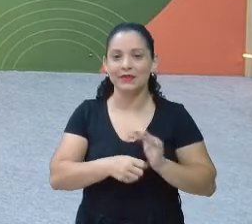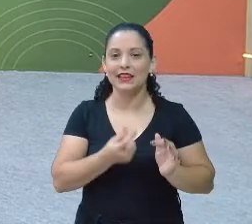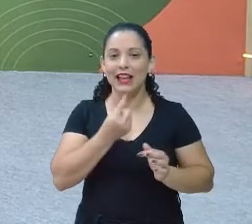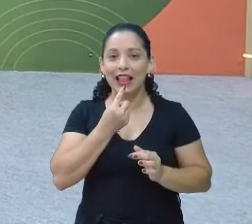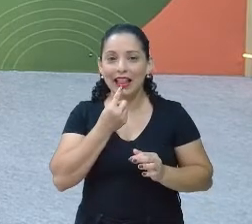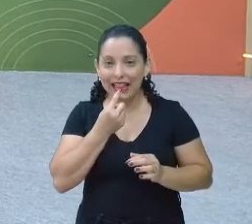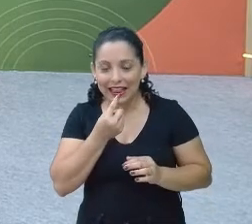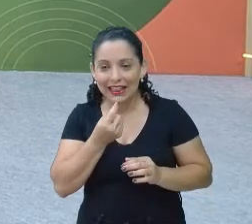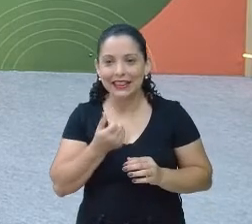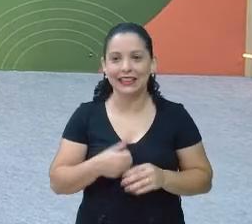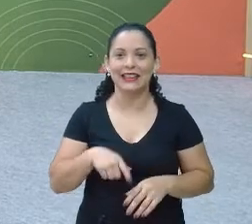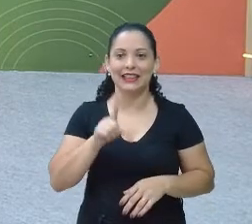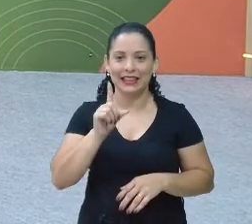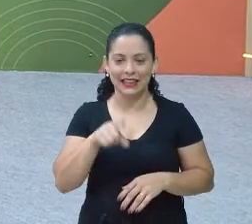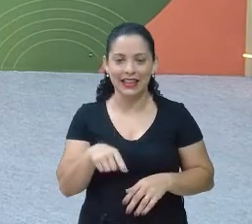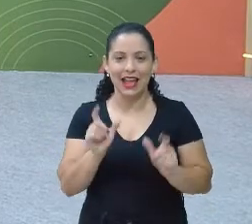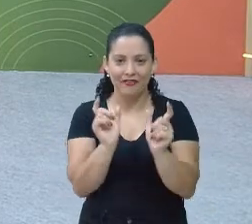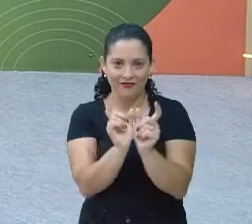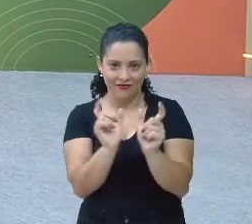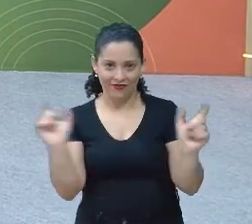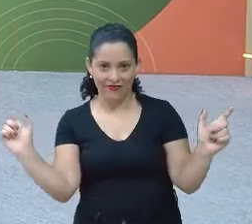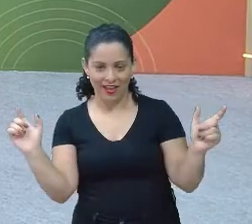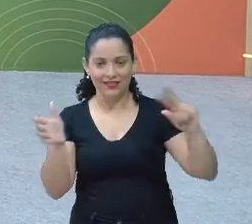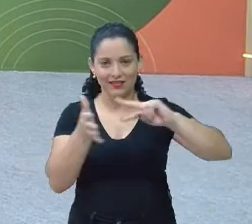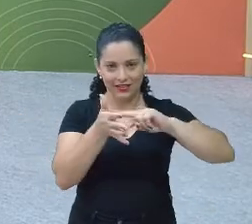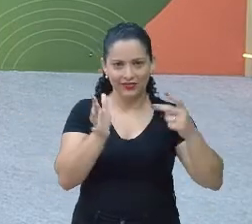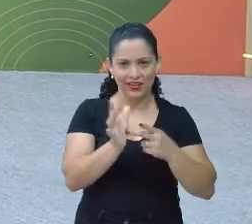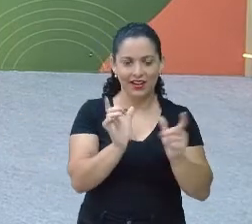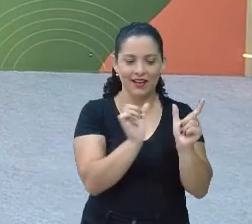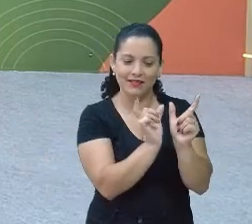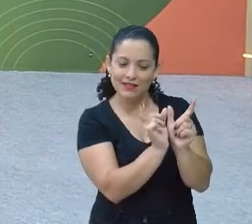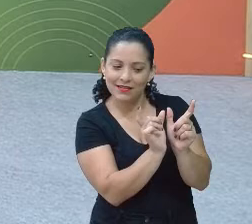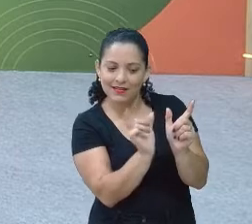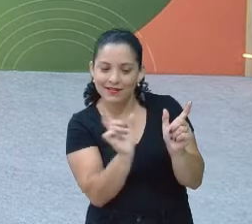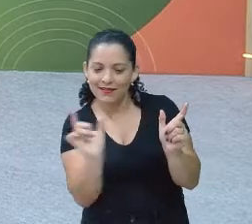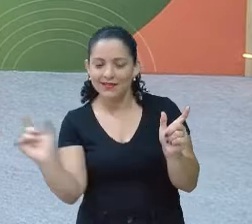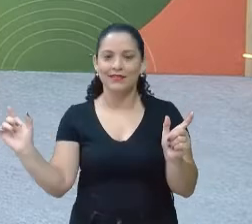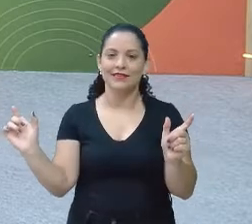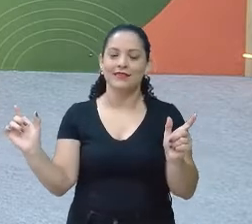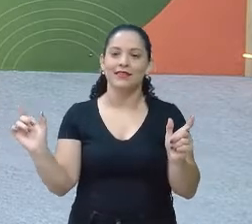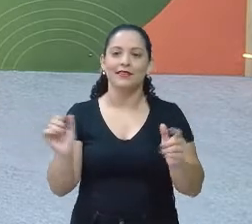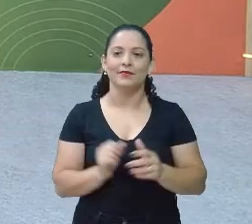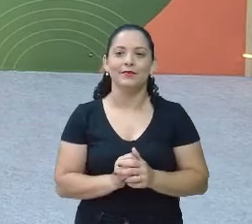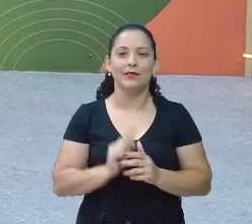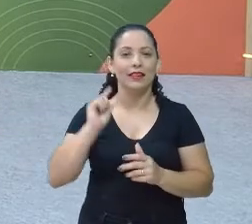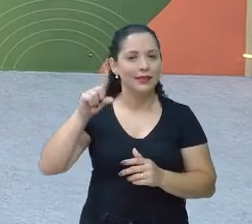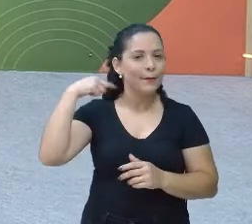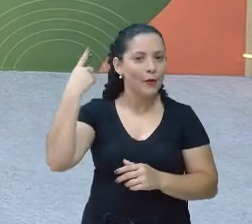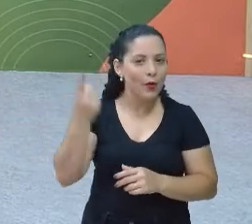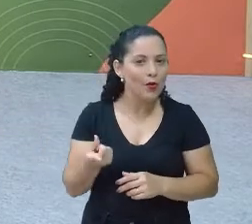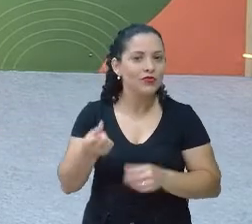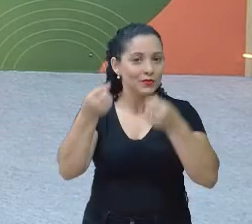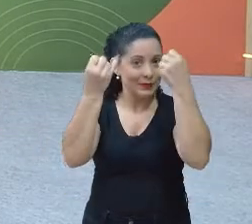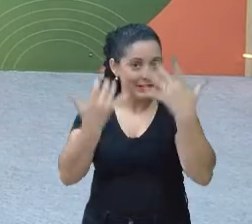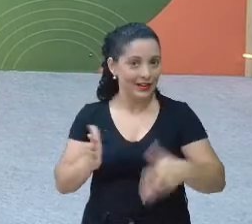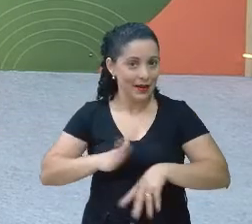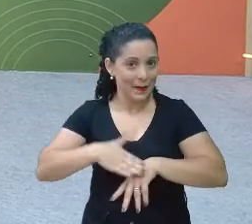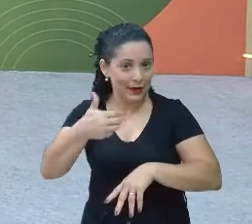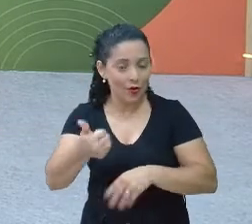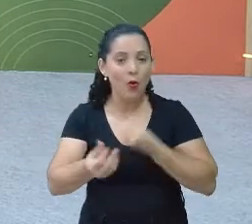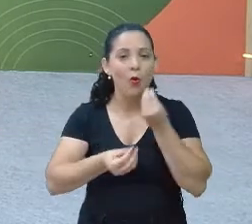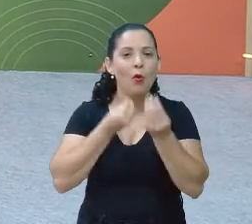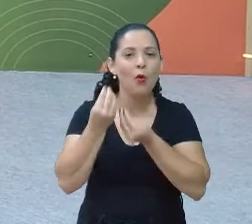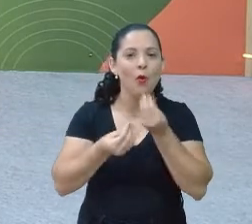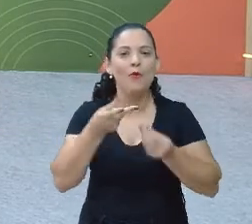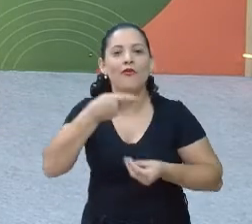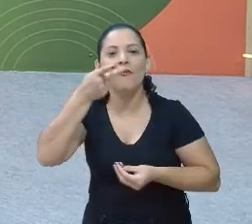língua. They are thirsty, tá? Outro dia a gente aprende isso melhorzinho. É a questão dos fonemas.